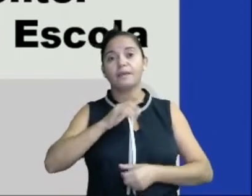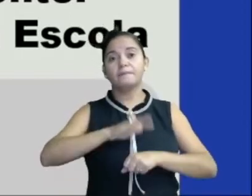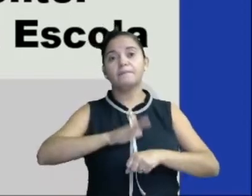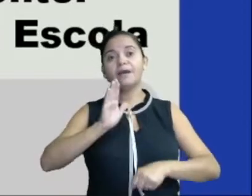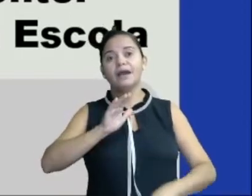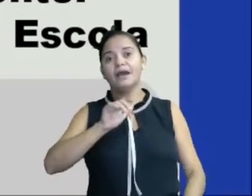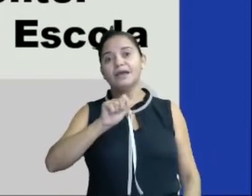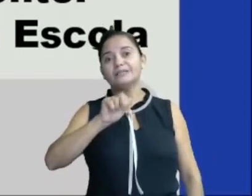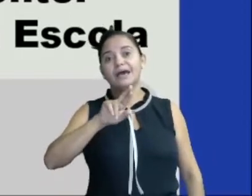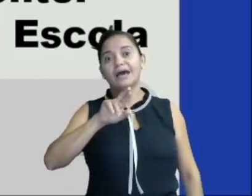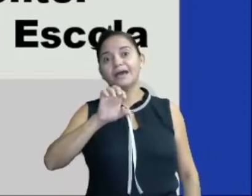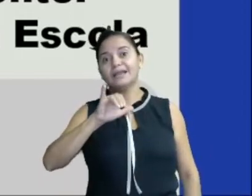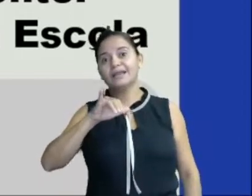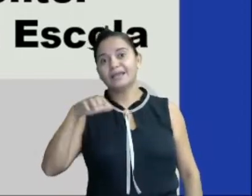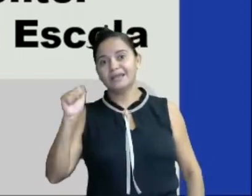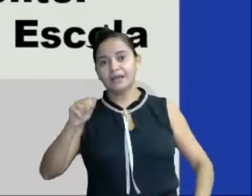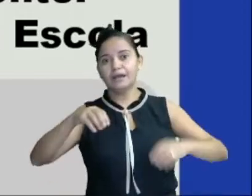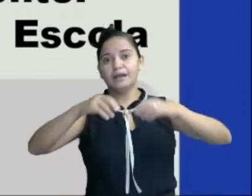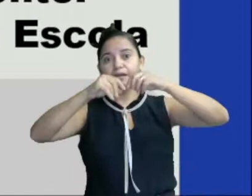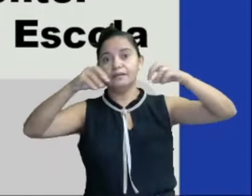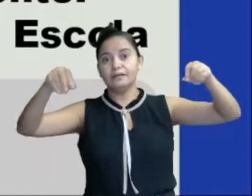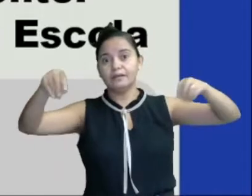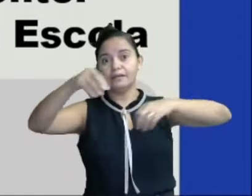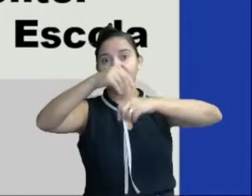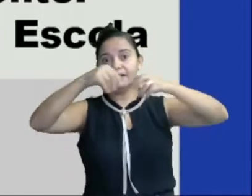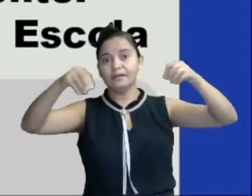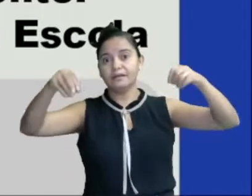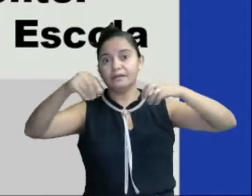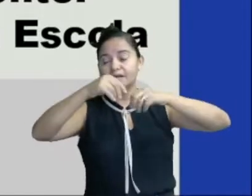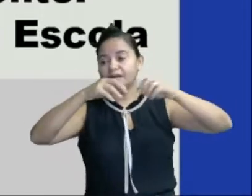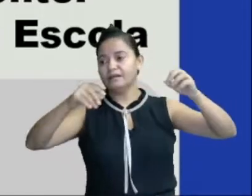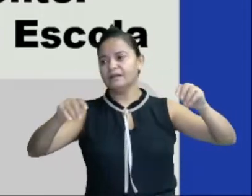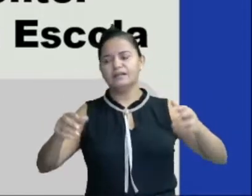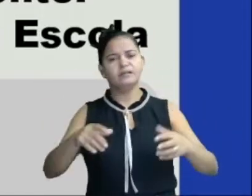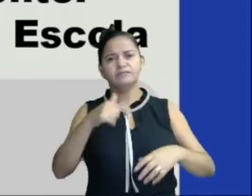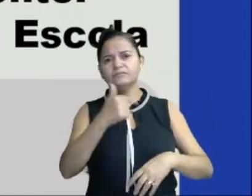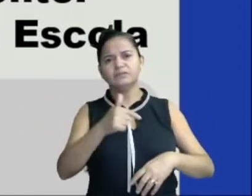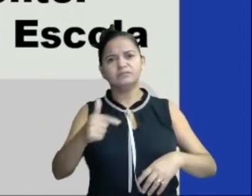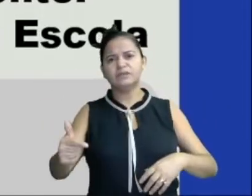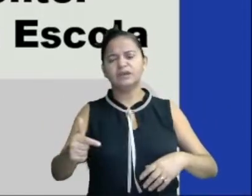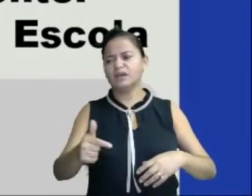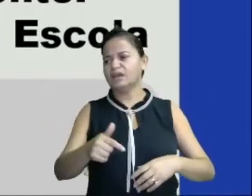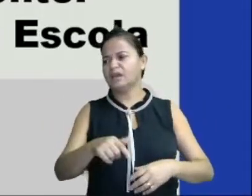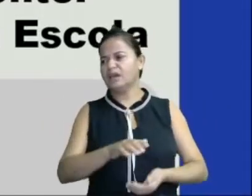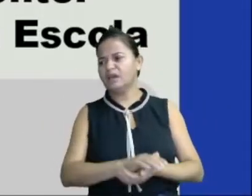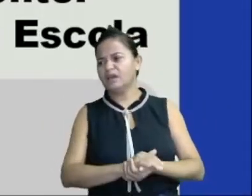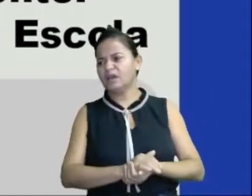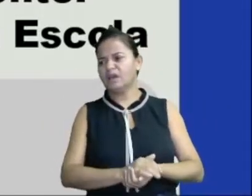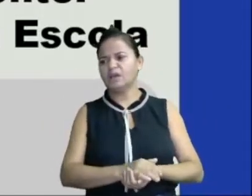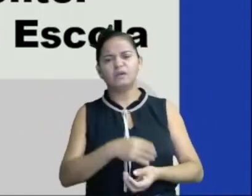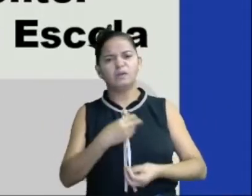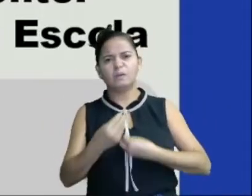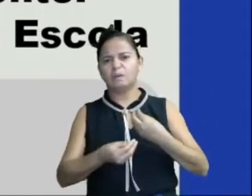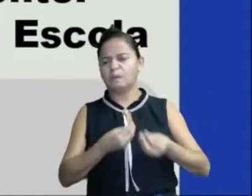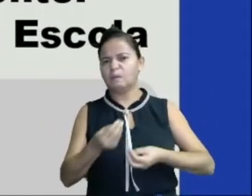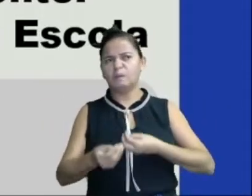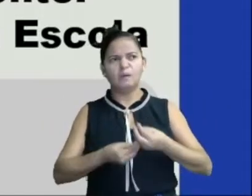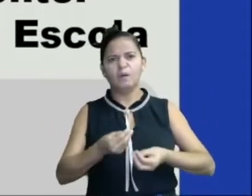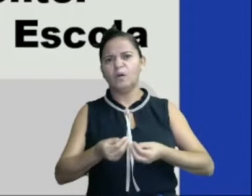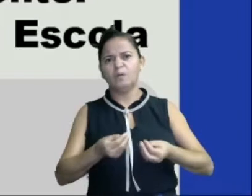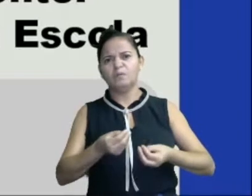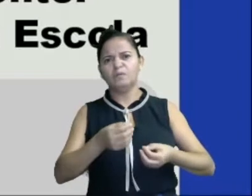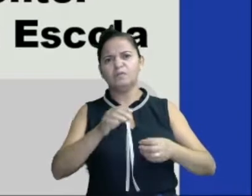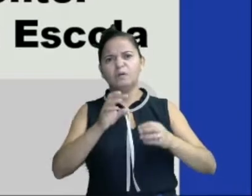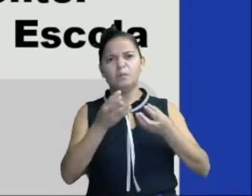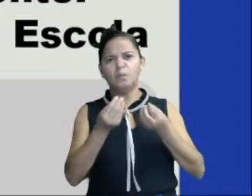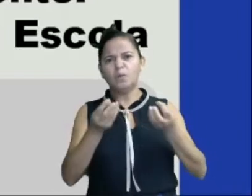solo arenoso, ele vai ser pobre em nutrientes, né? Os espaços formados entre esses grãos de areia,